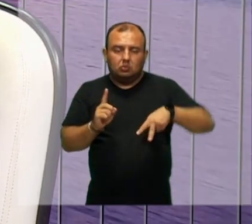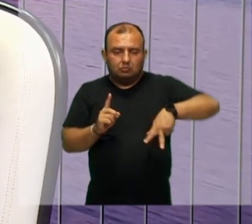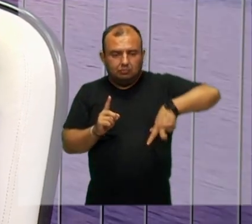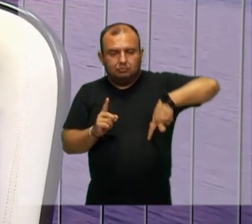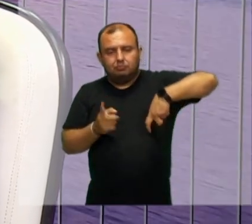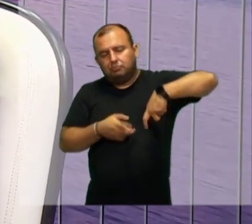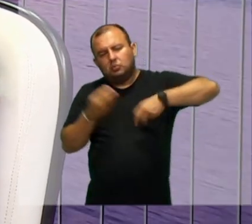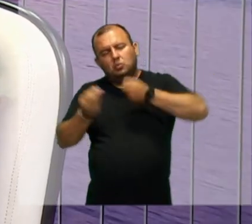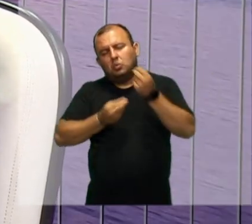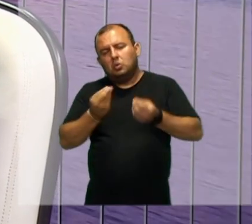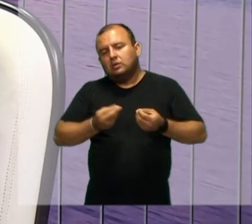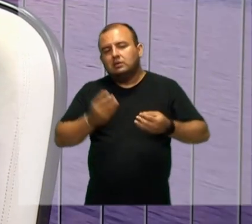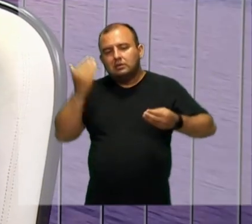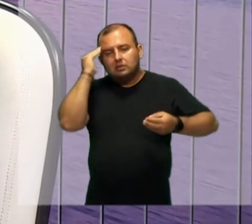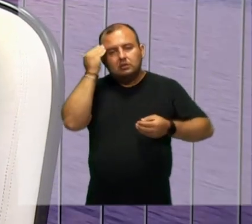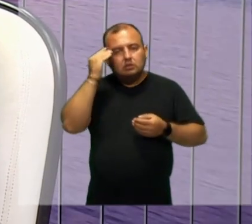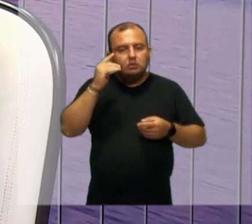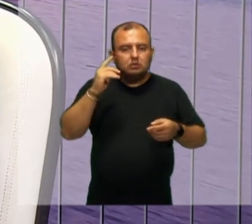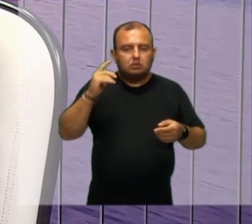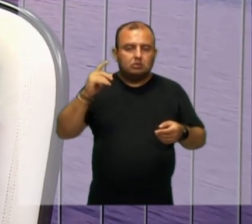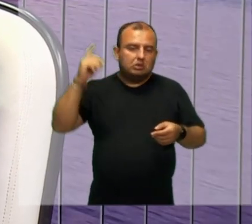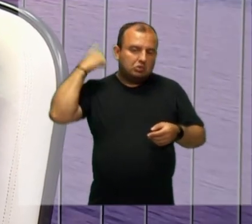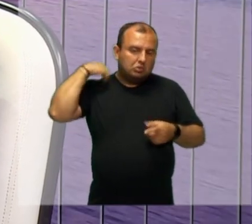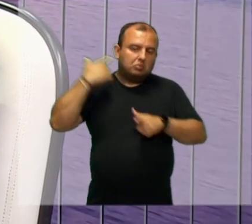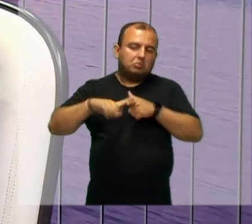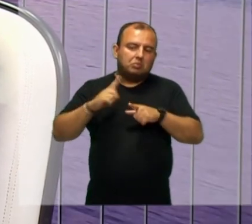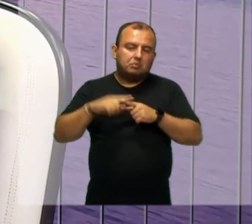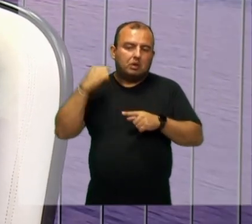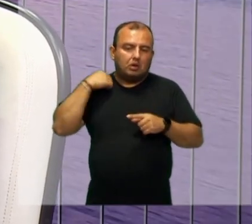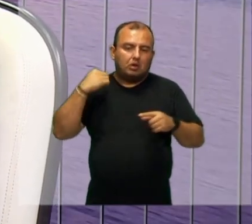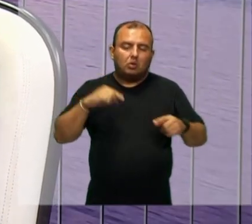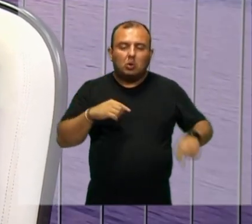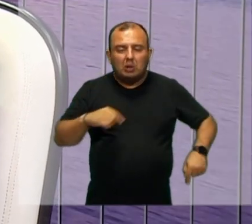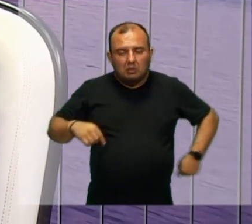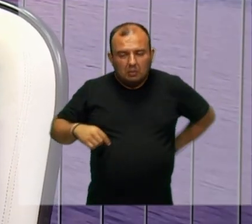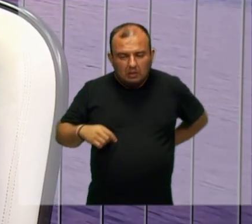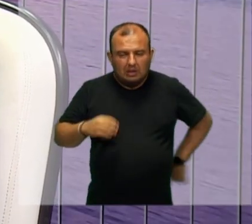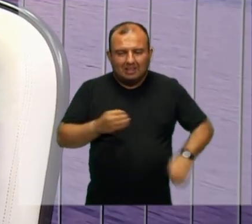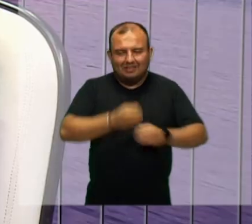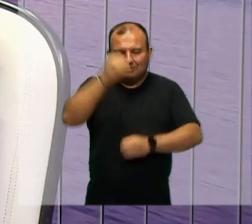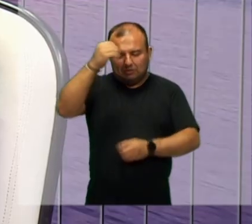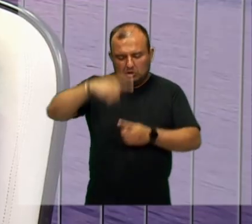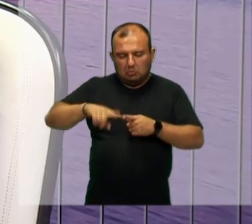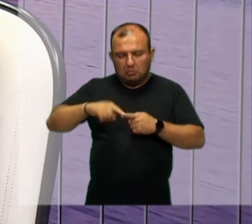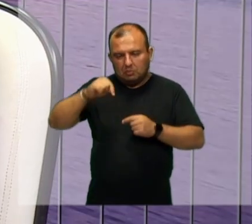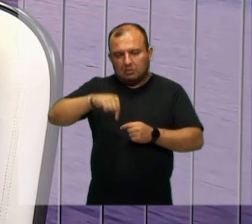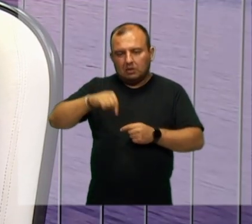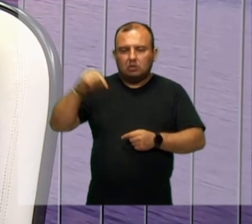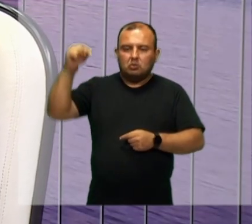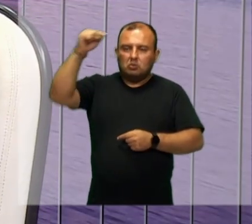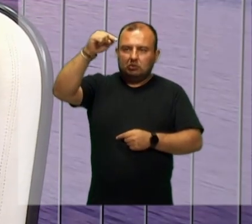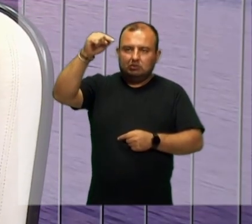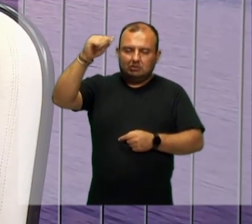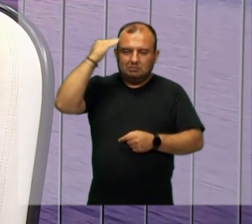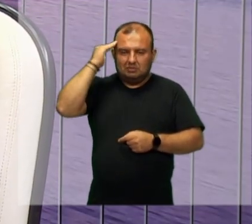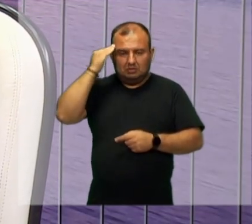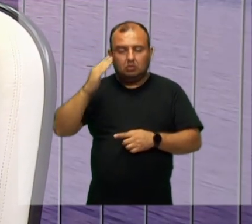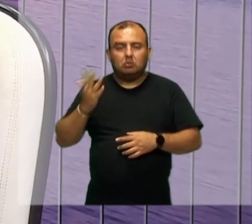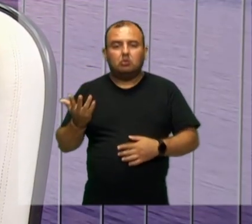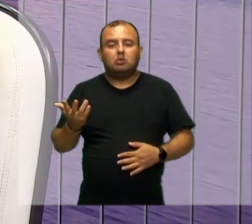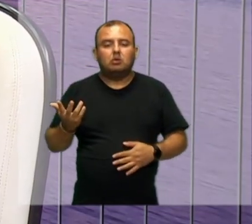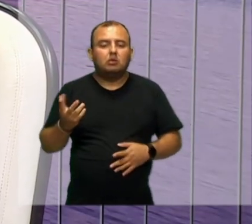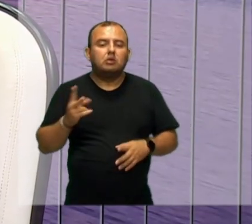outro mais para cima, um tem uma lesão medular aqui perto do pescoço, o outro lá perto do quadril, e isso automaticamente vai fazer com que ele